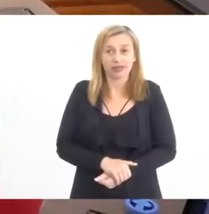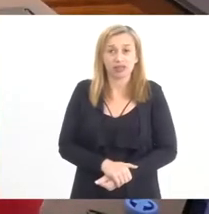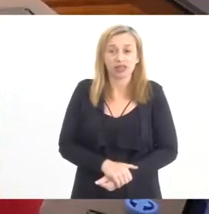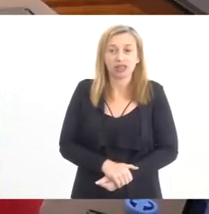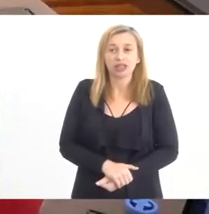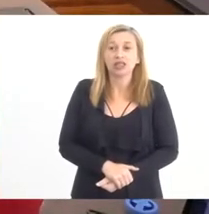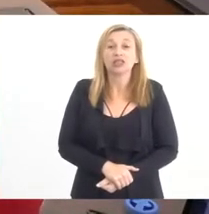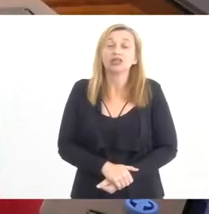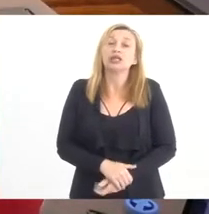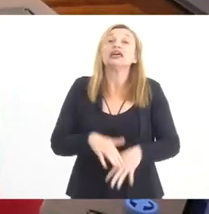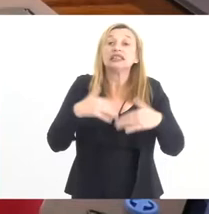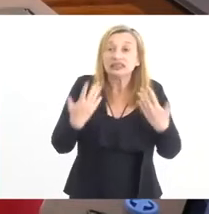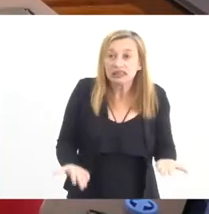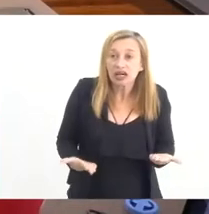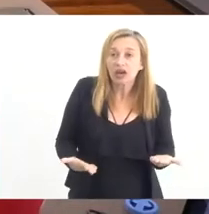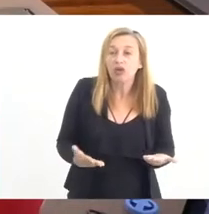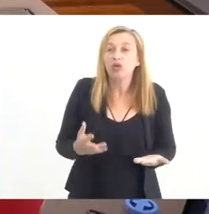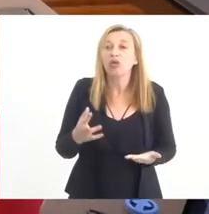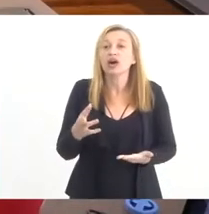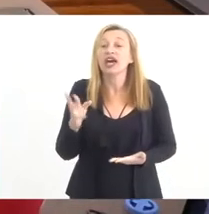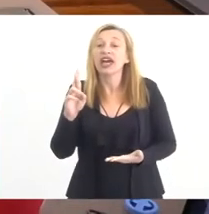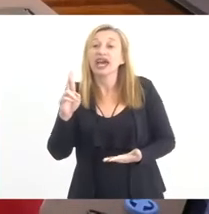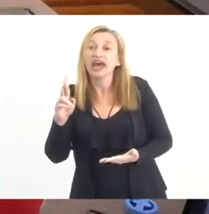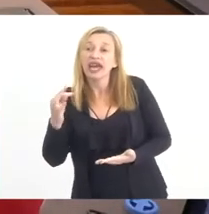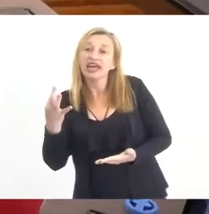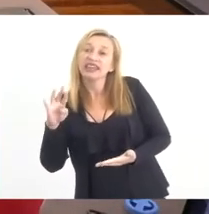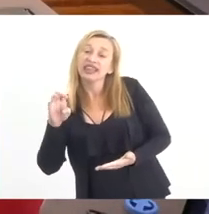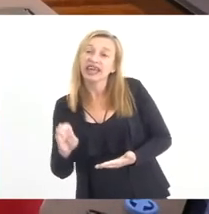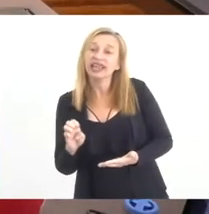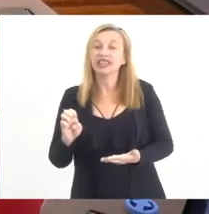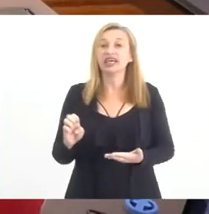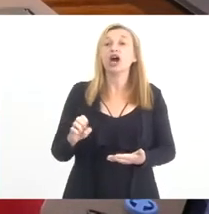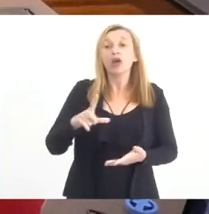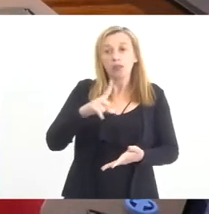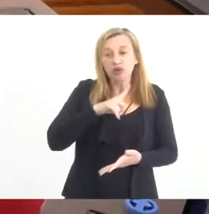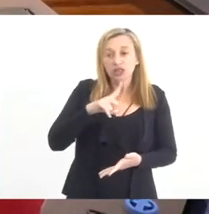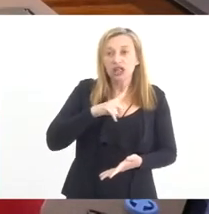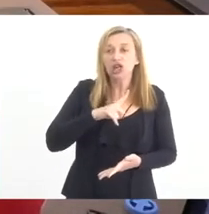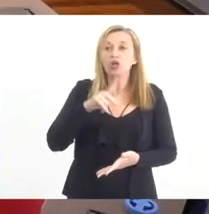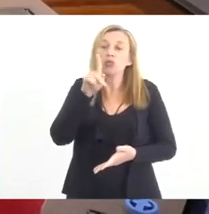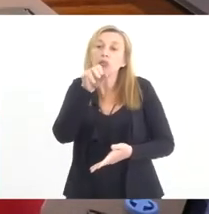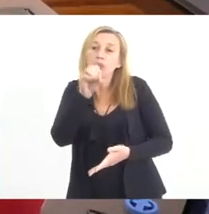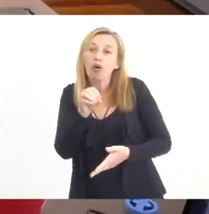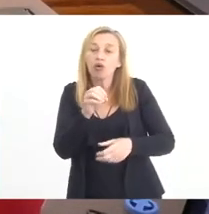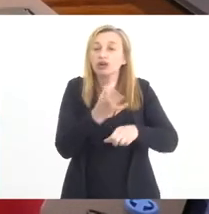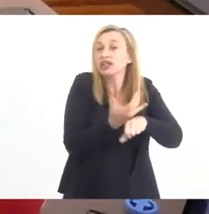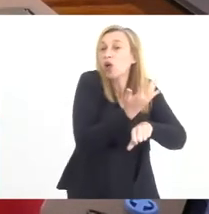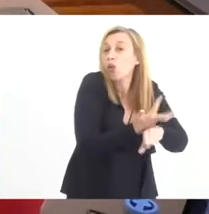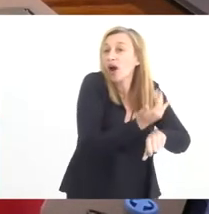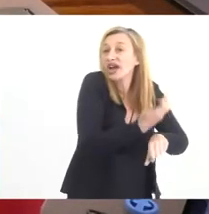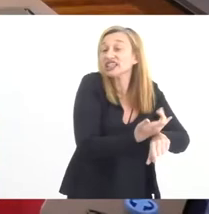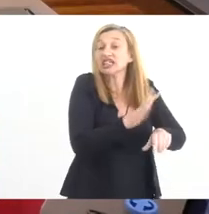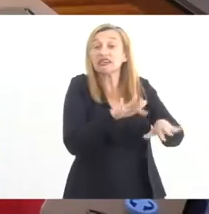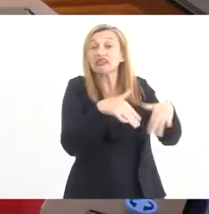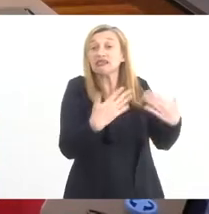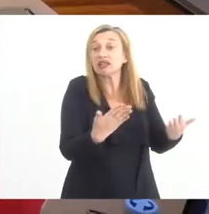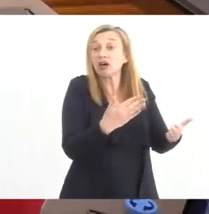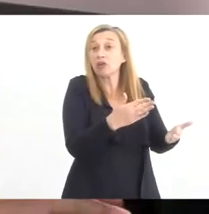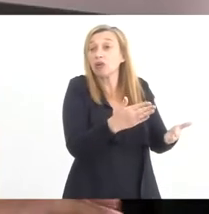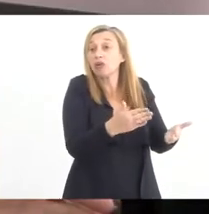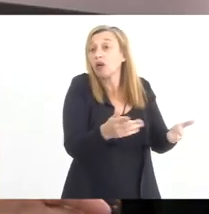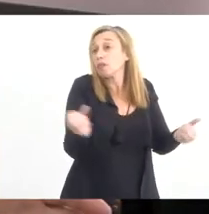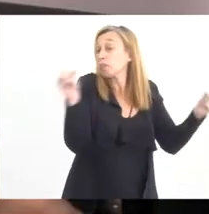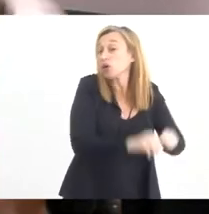sonegando. Então, Resende, por ter um polo da UERJ, virou uma desgraça, virou uma para não dizer um